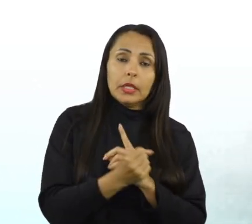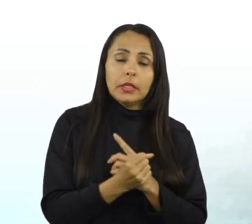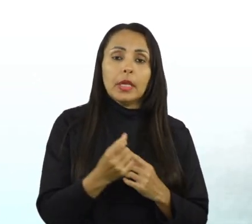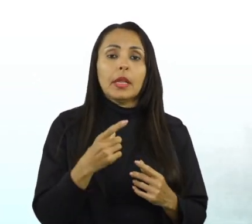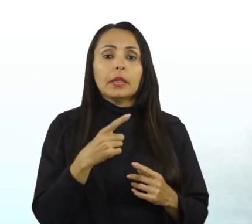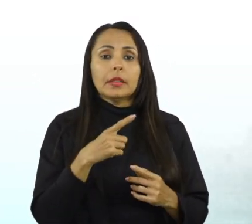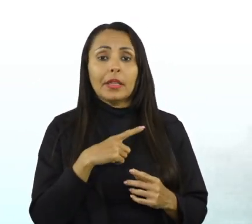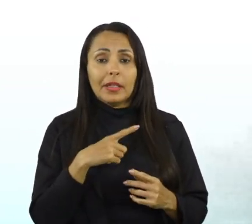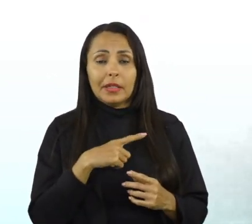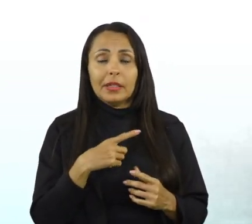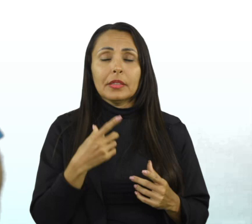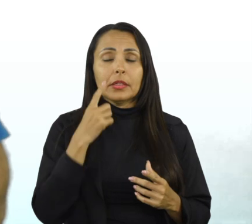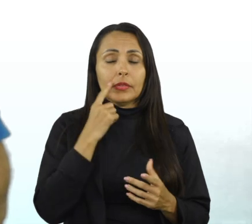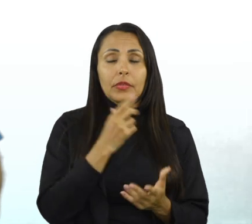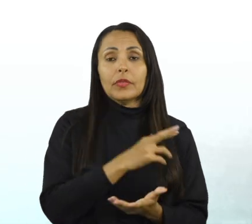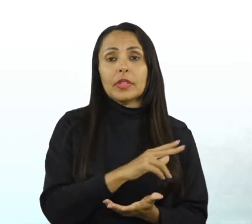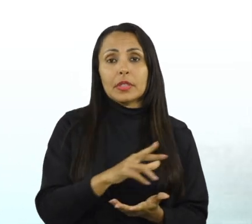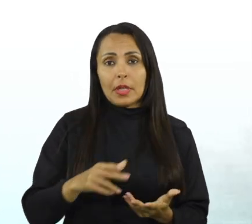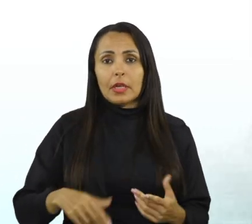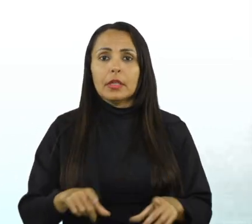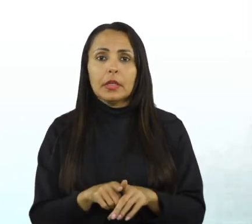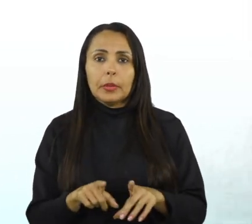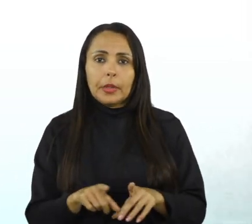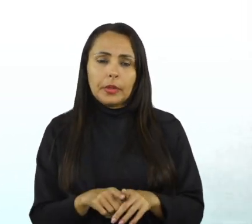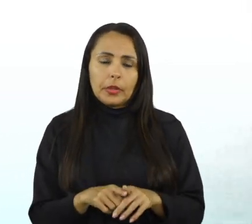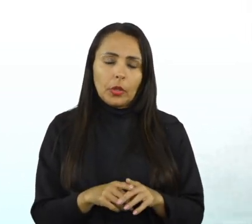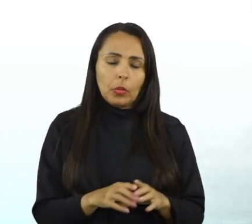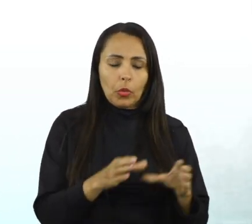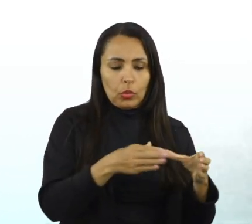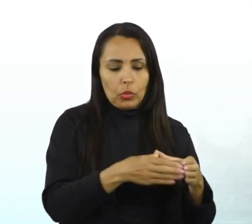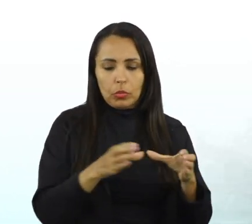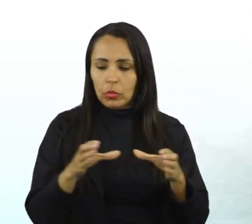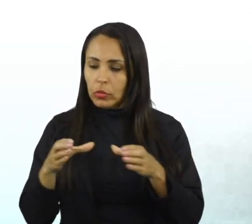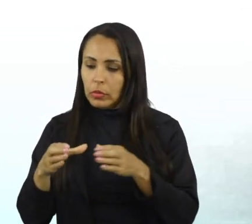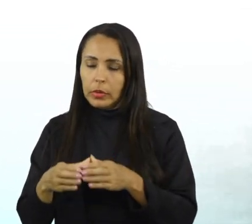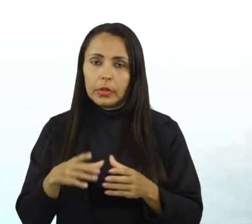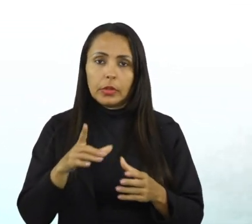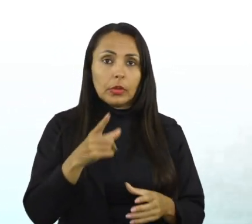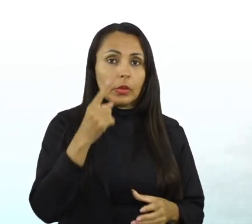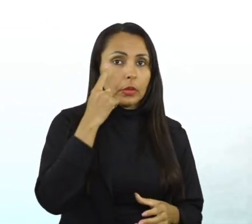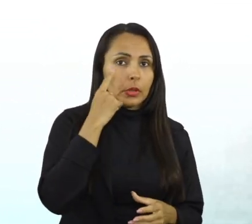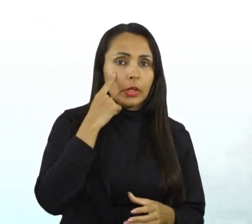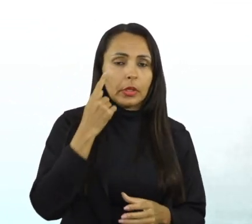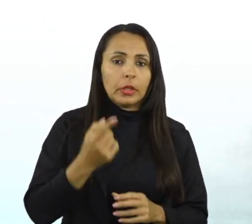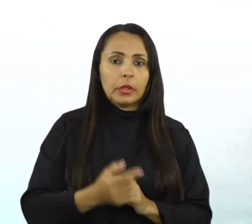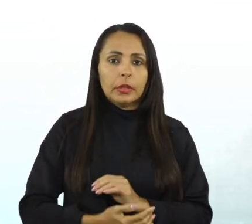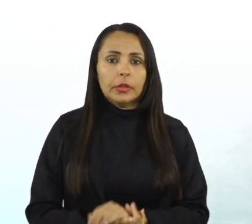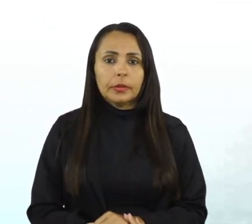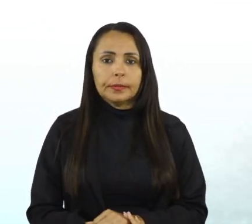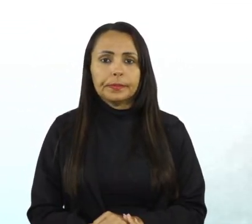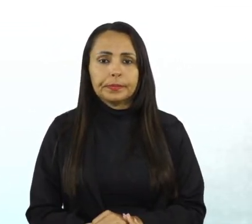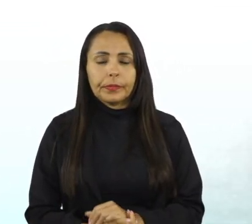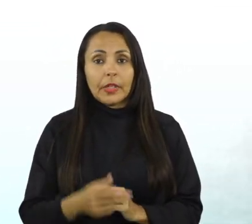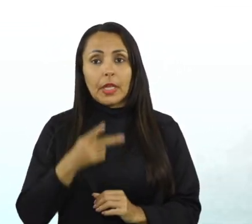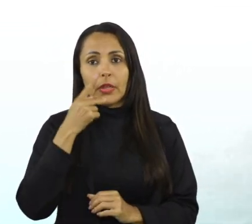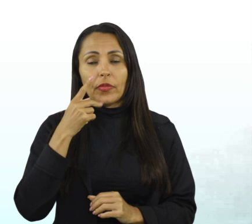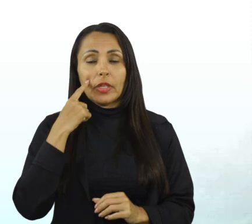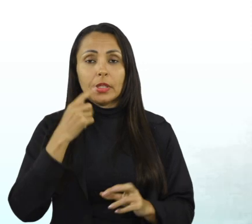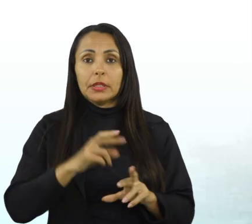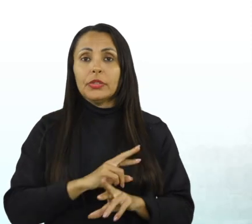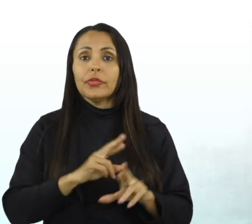por essa diversidade também, mas por grupos. Então, observa, o jovem, ele fala